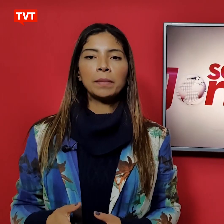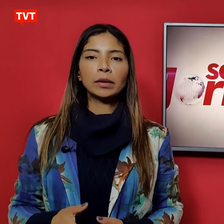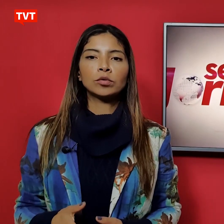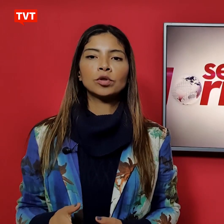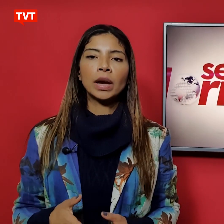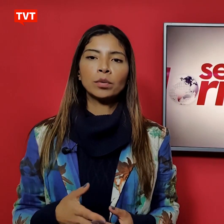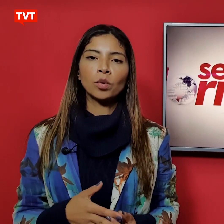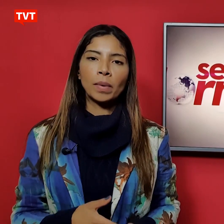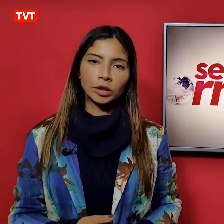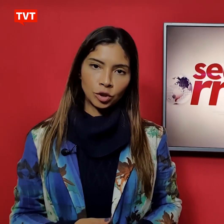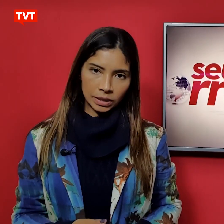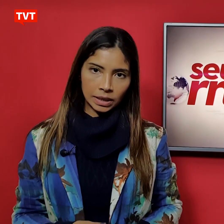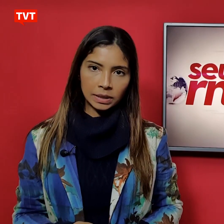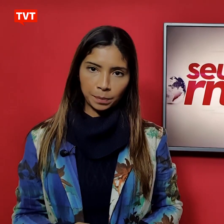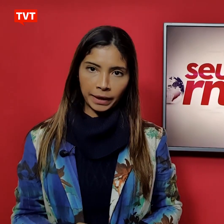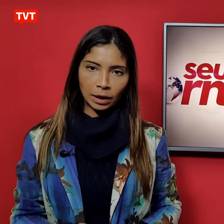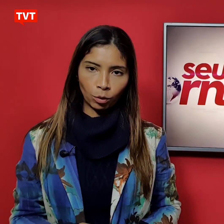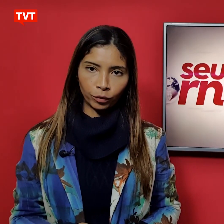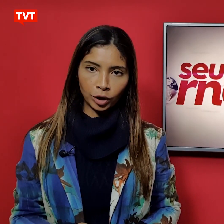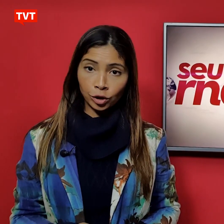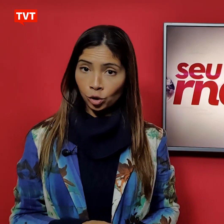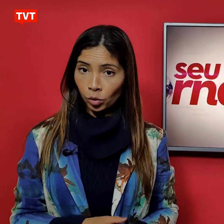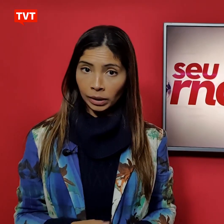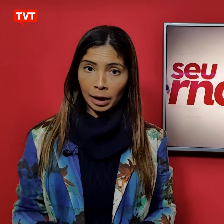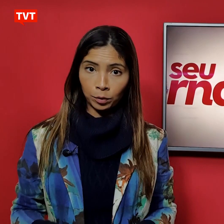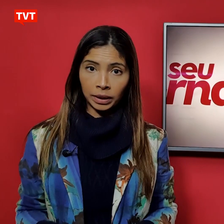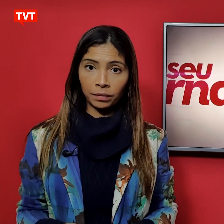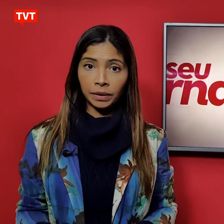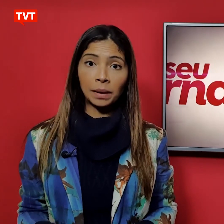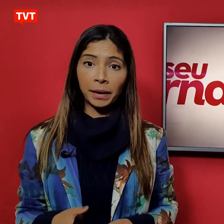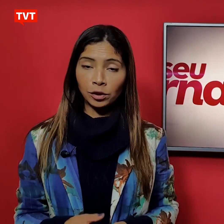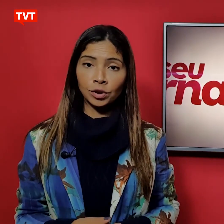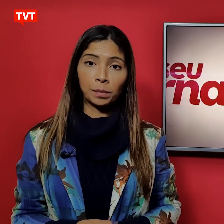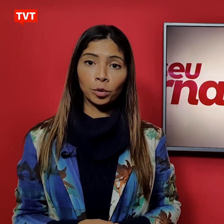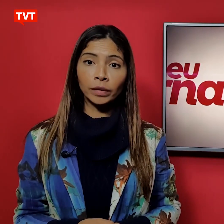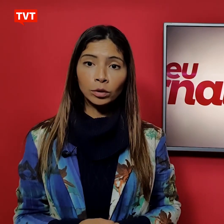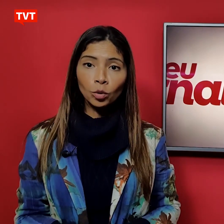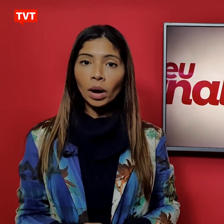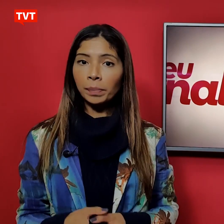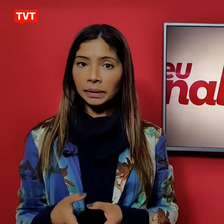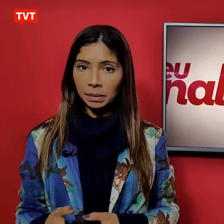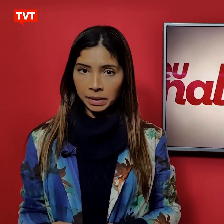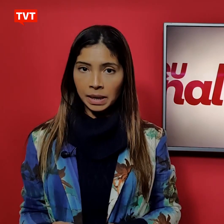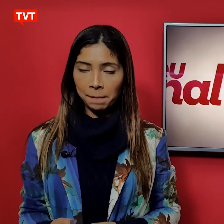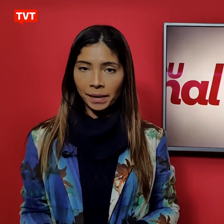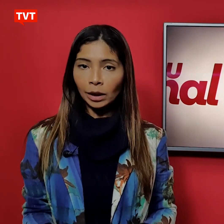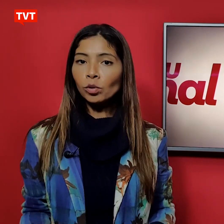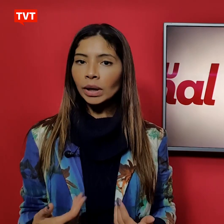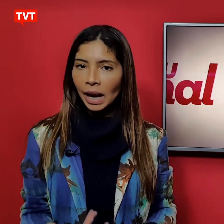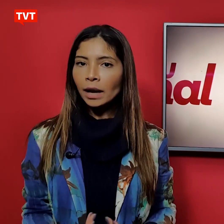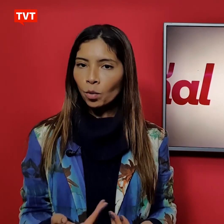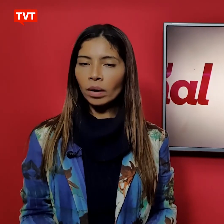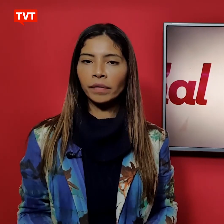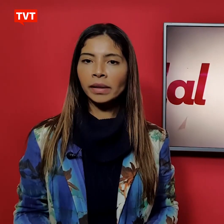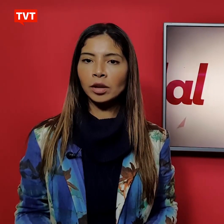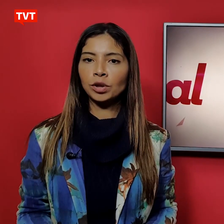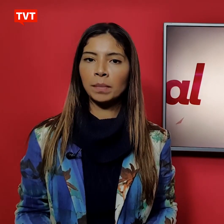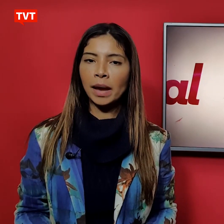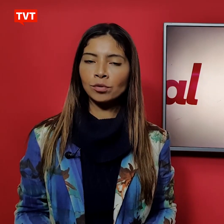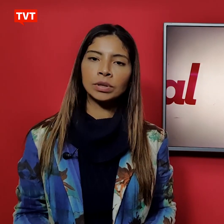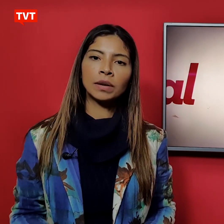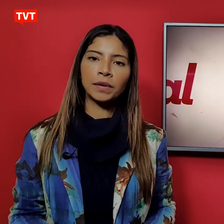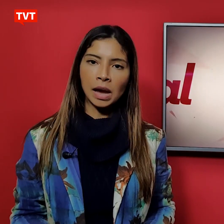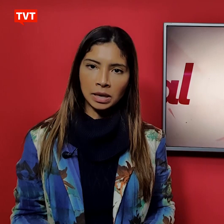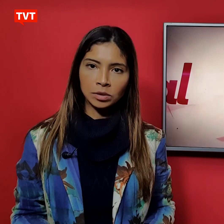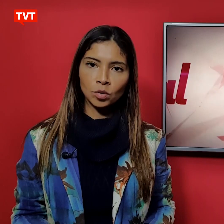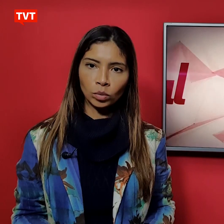e o depoimento do Jailton Batista Você peida com vídeo deixou claro que a vitamedic Aproveitou a pandemia para lucrar com a